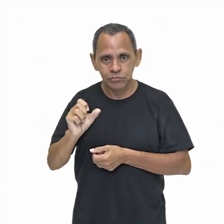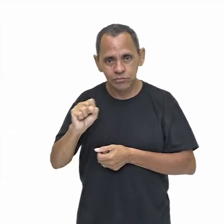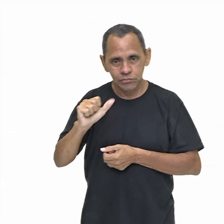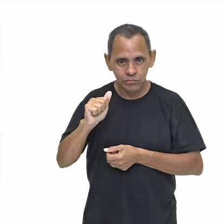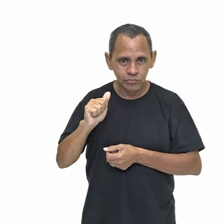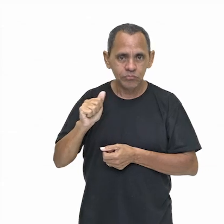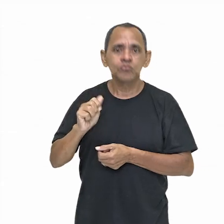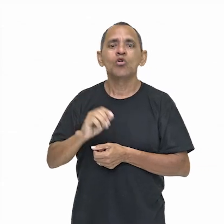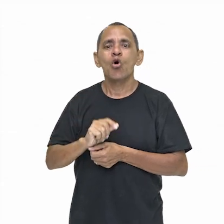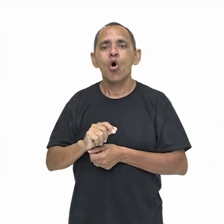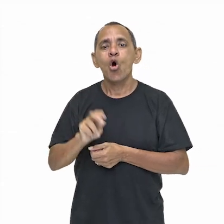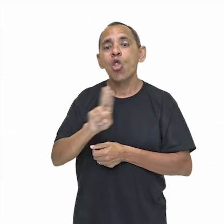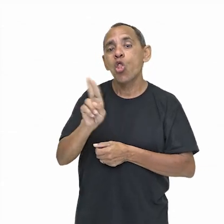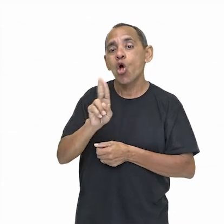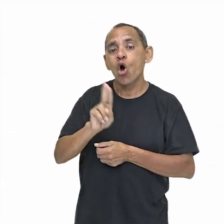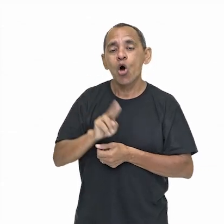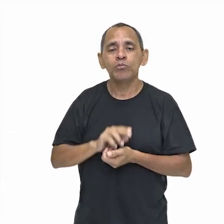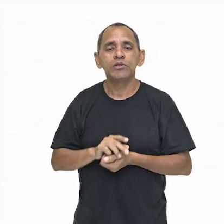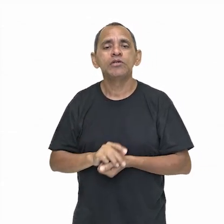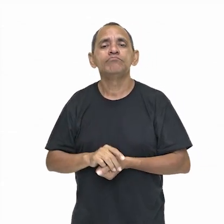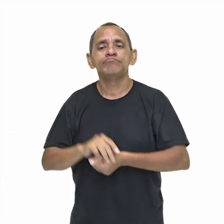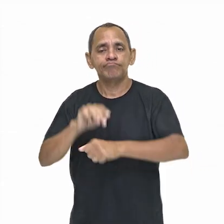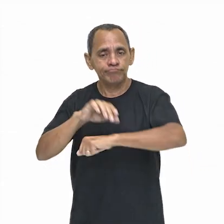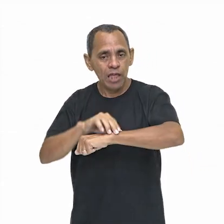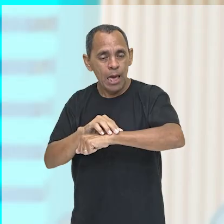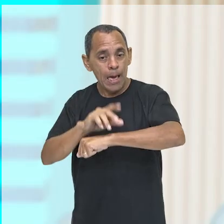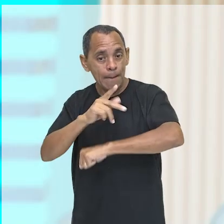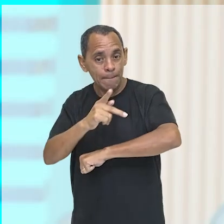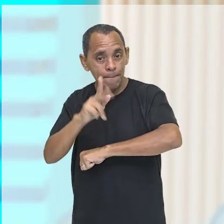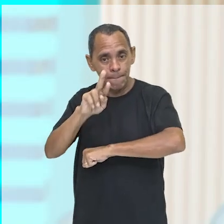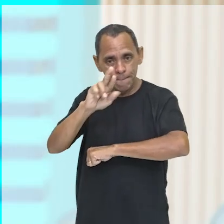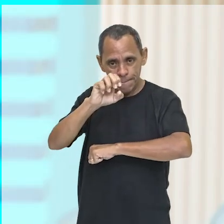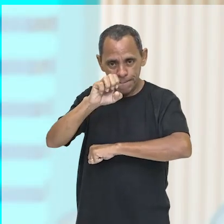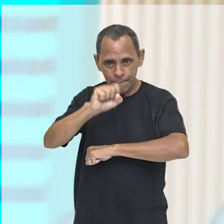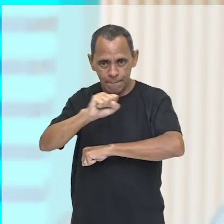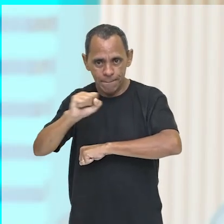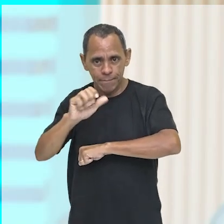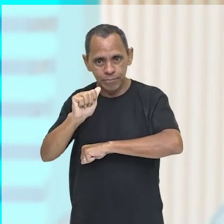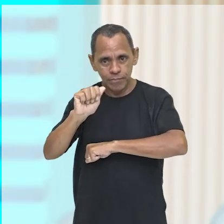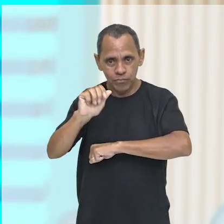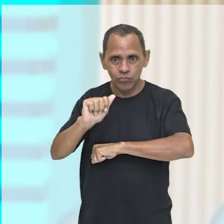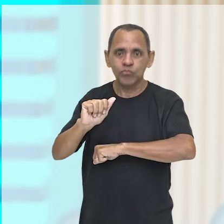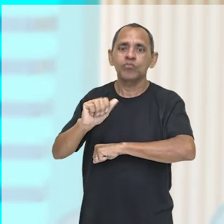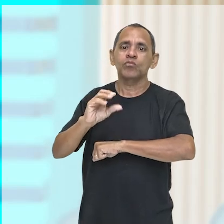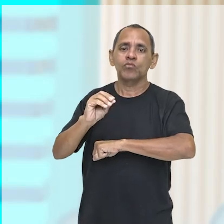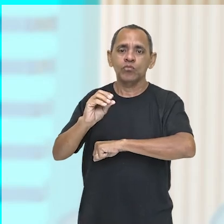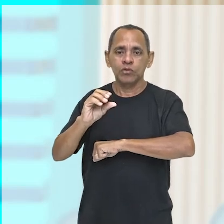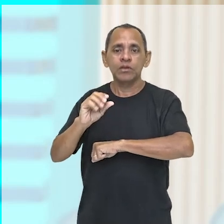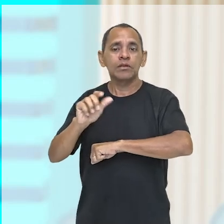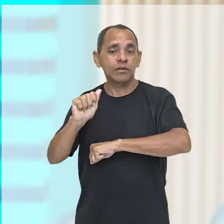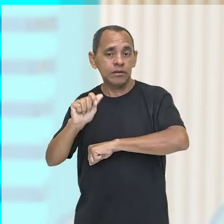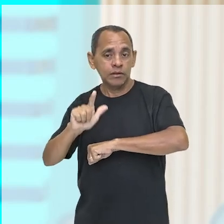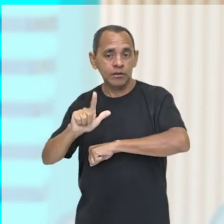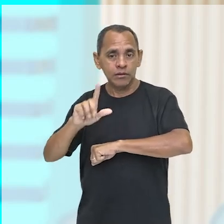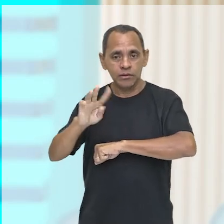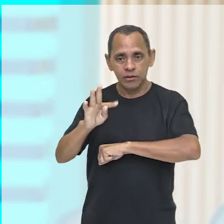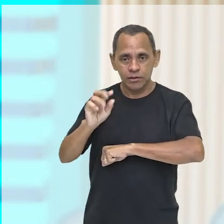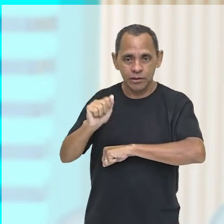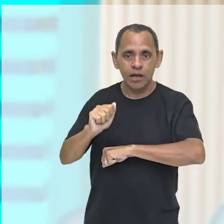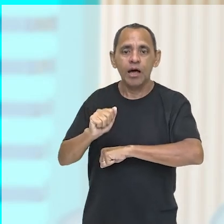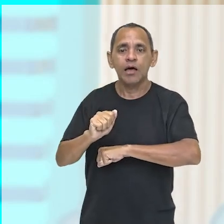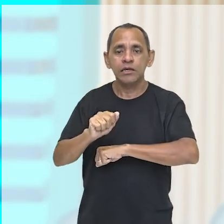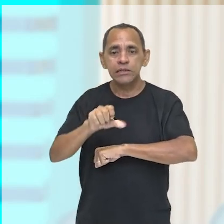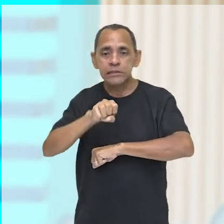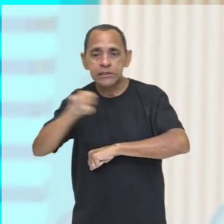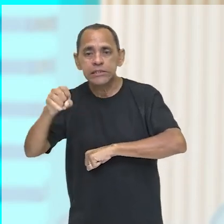pressão alta. Quando alguém pergunta de você, o senhor tem pressão alta? E aí você responde sim,